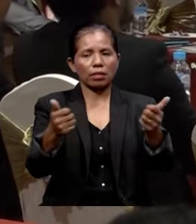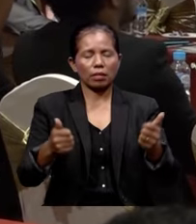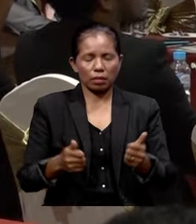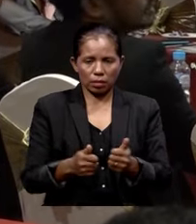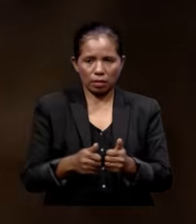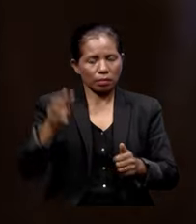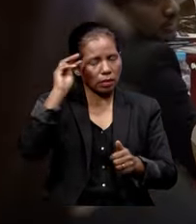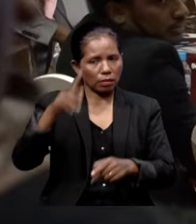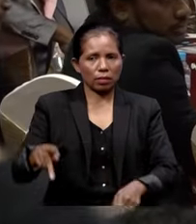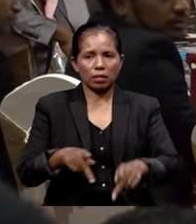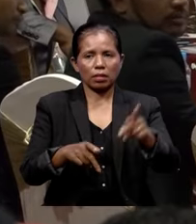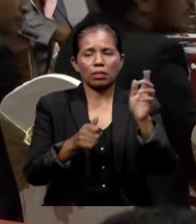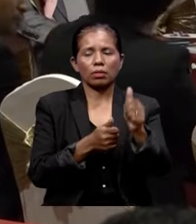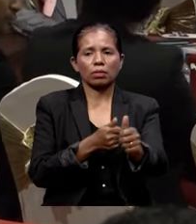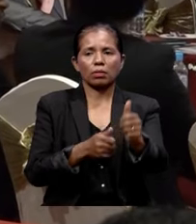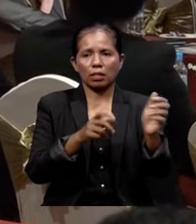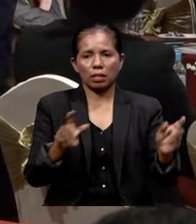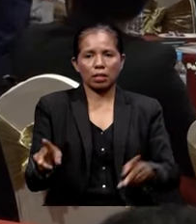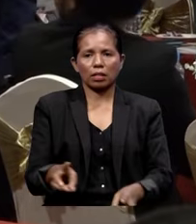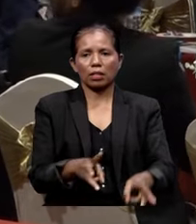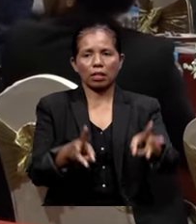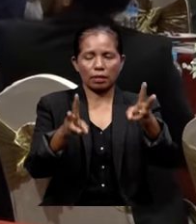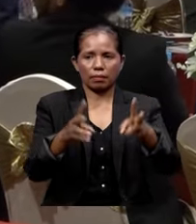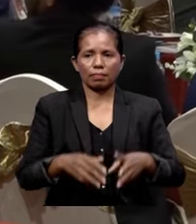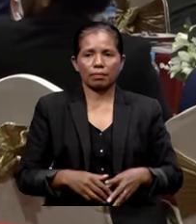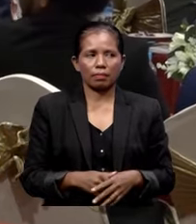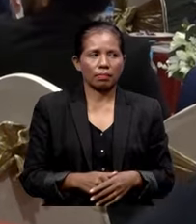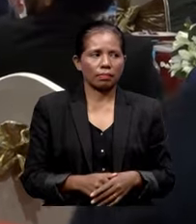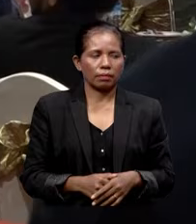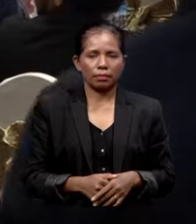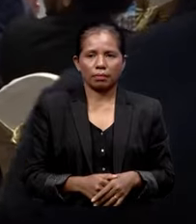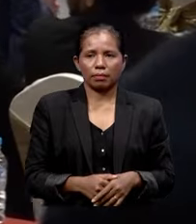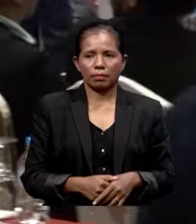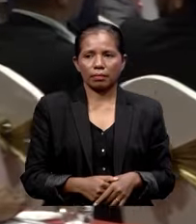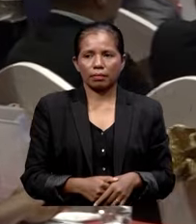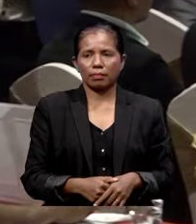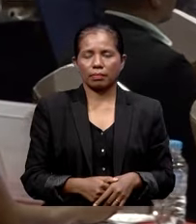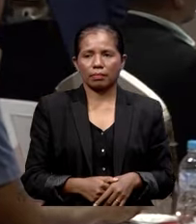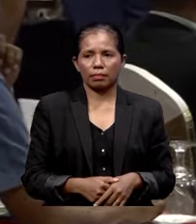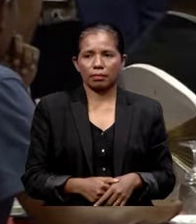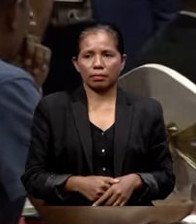judiciário a tu processa tu ir dalan legal David Gonçalves Romaldo Neves GMN.